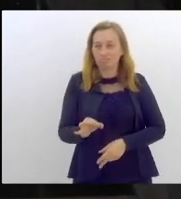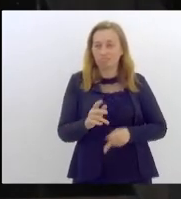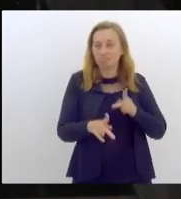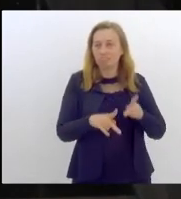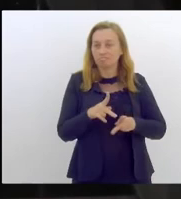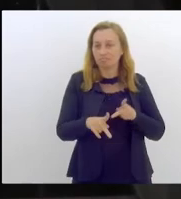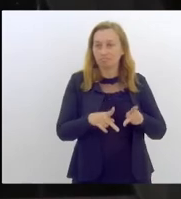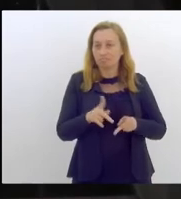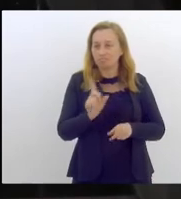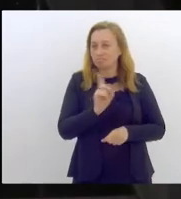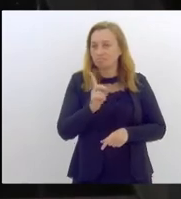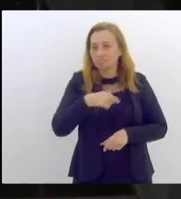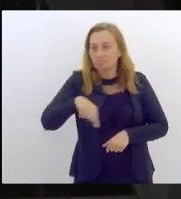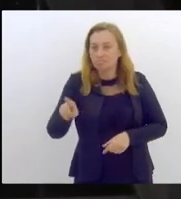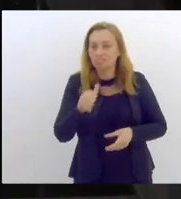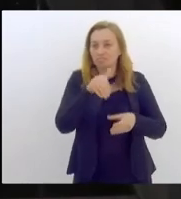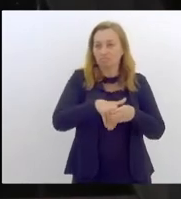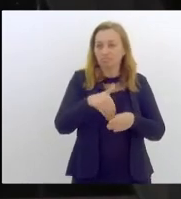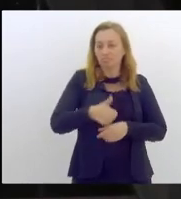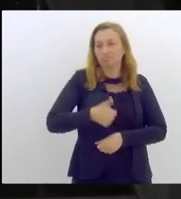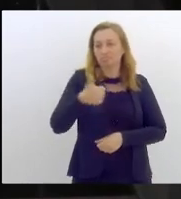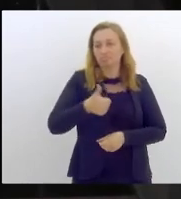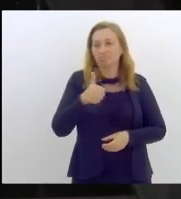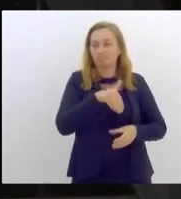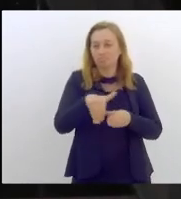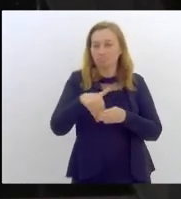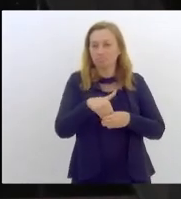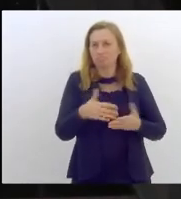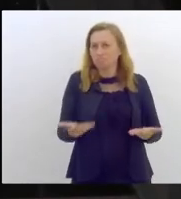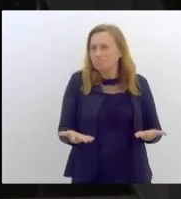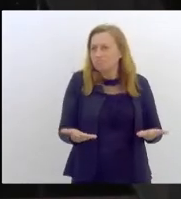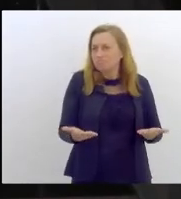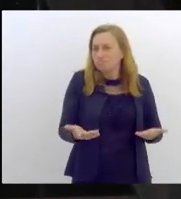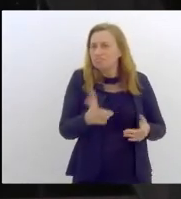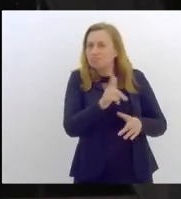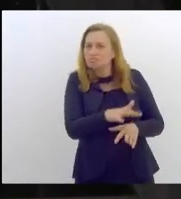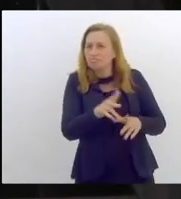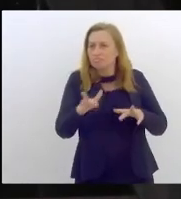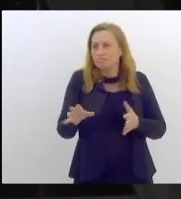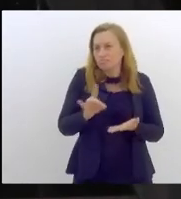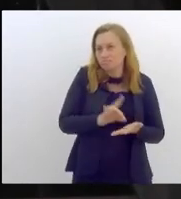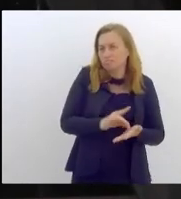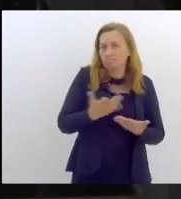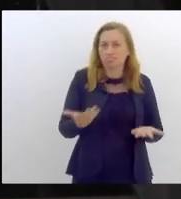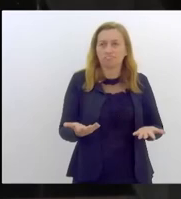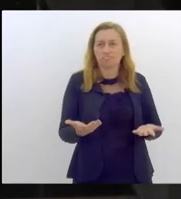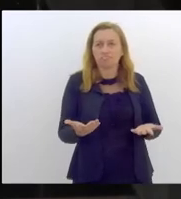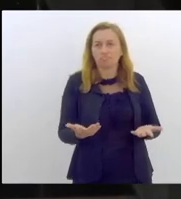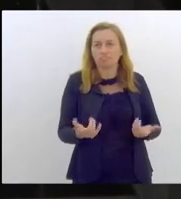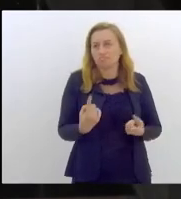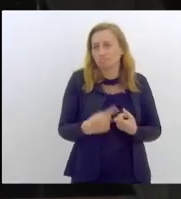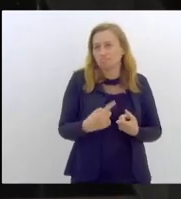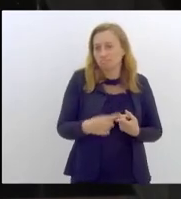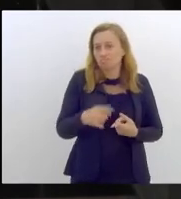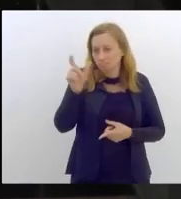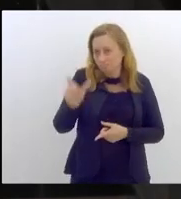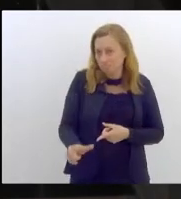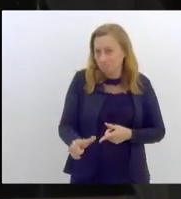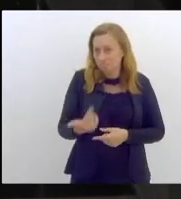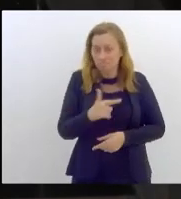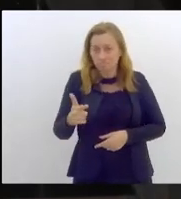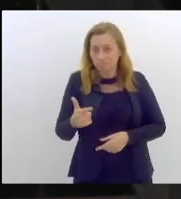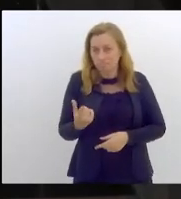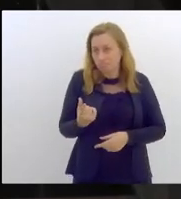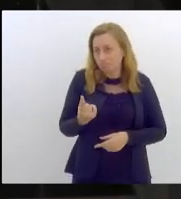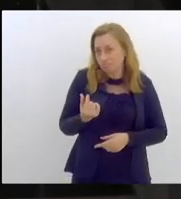não votaram no primeiro turno e isso de diferente realidade seja porque essa pessoa que não tem